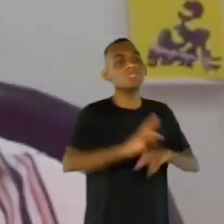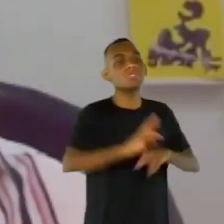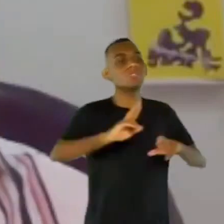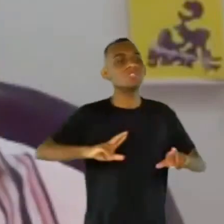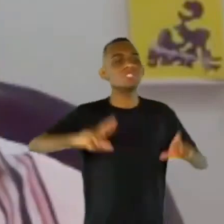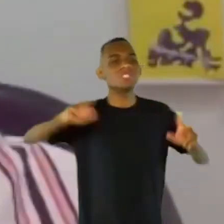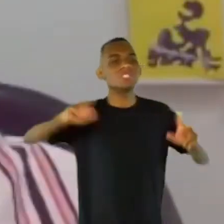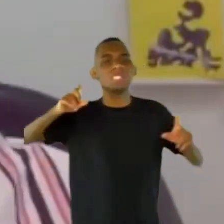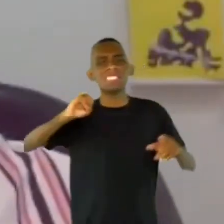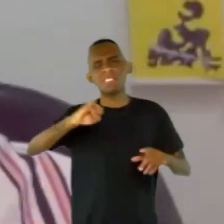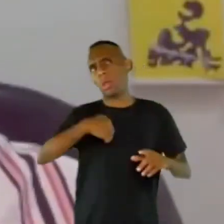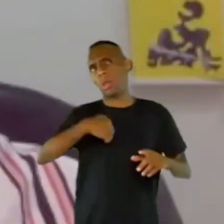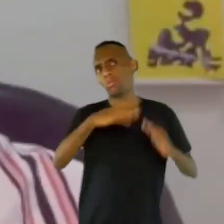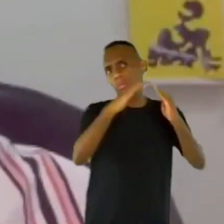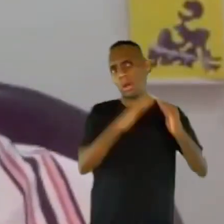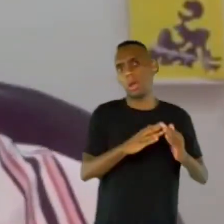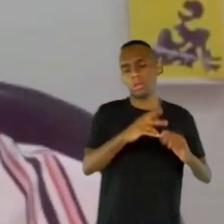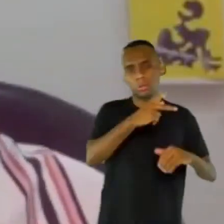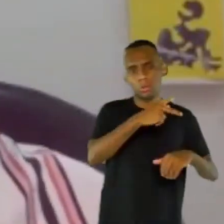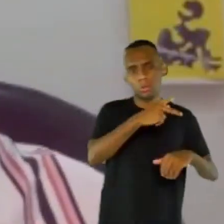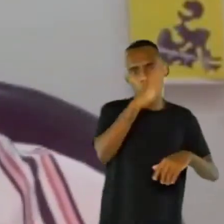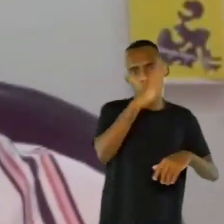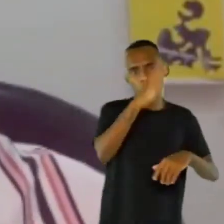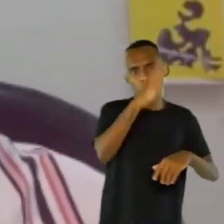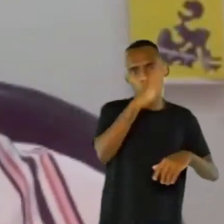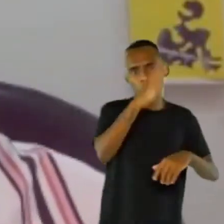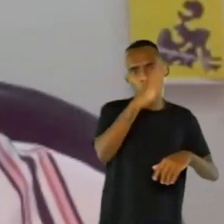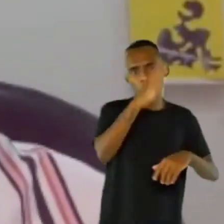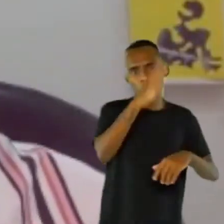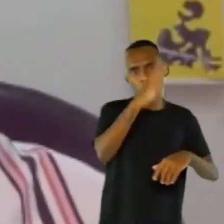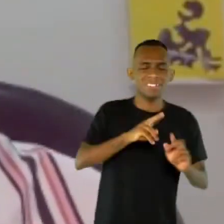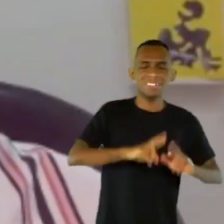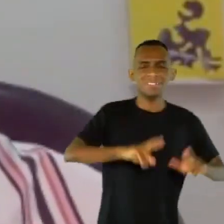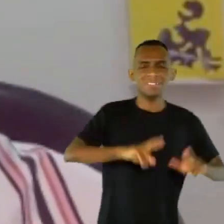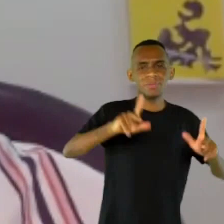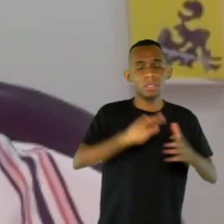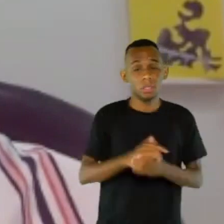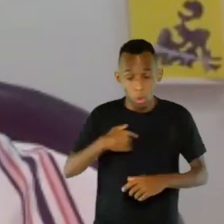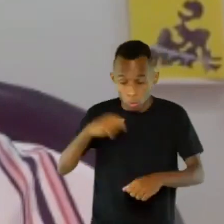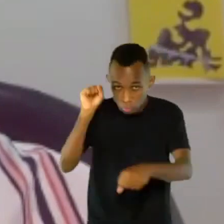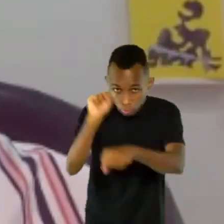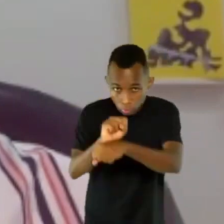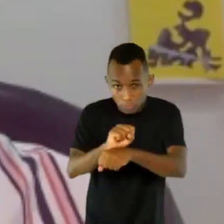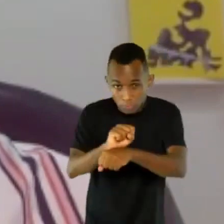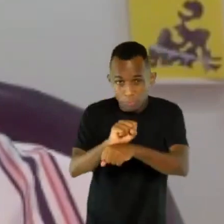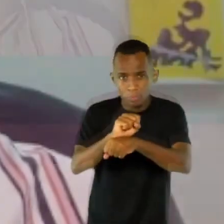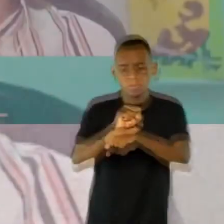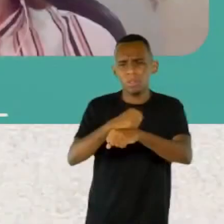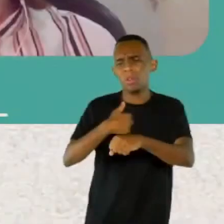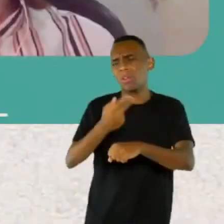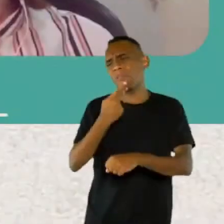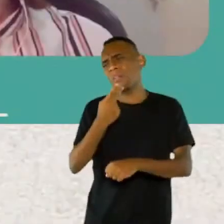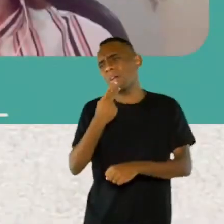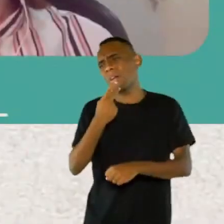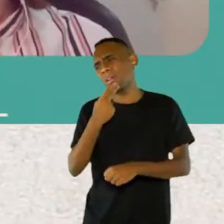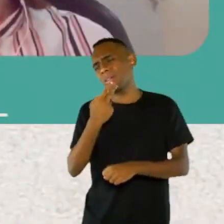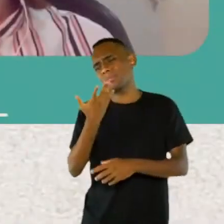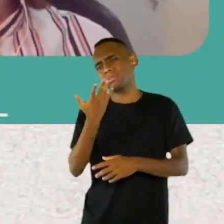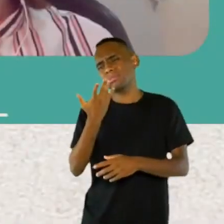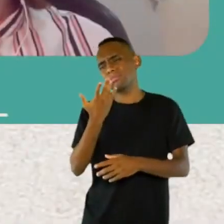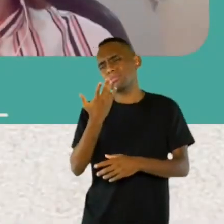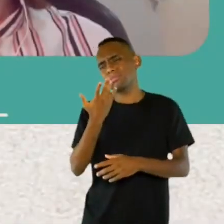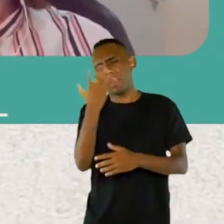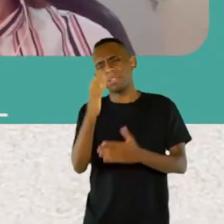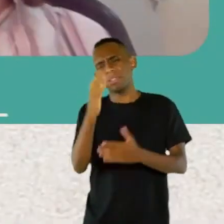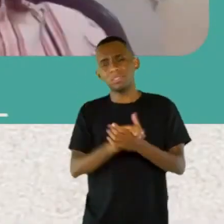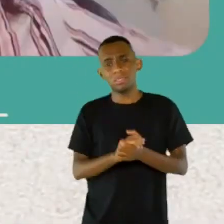sabe? Se bem que eu acho, Patrícia, te dando uma interrompida aí, também estou falando bobagem. A questão da criação é